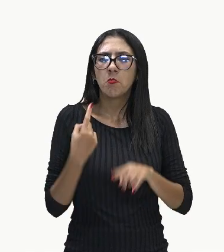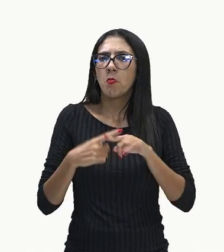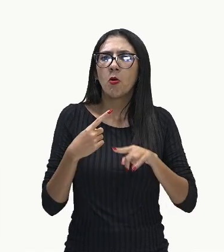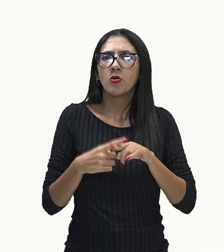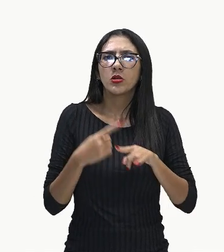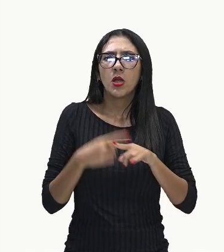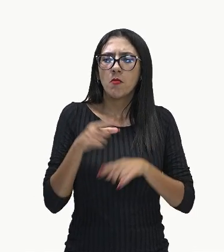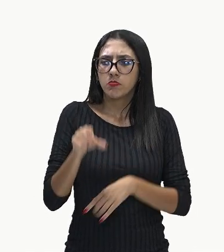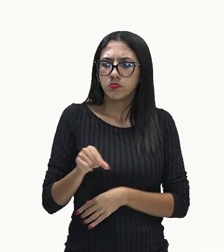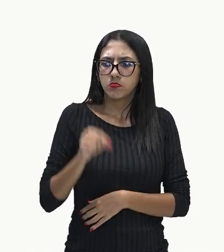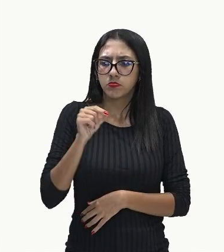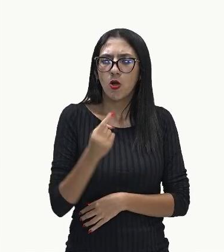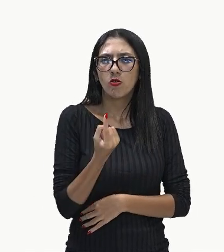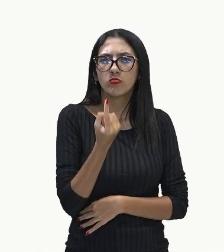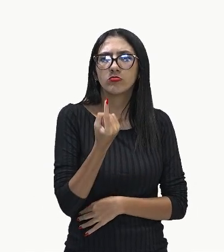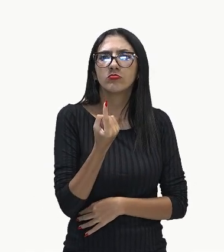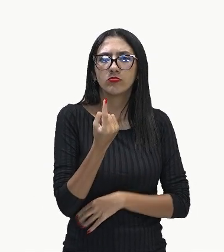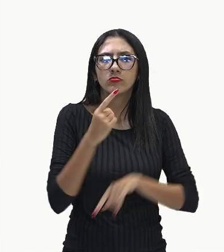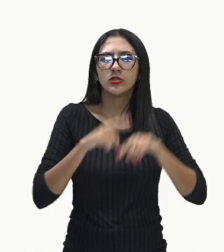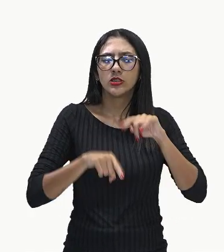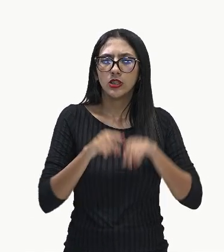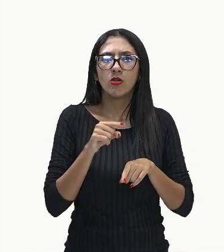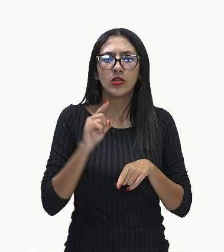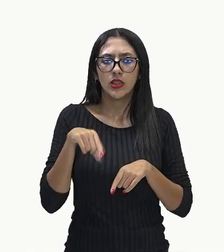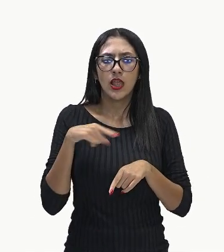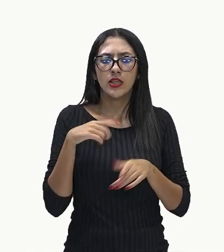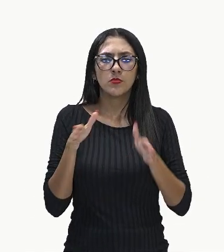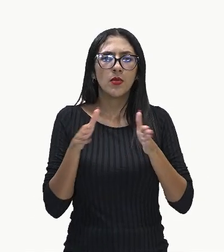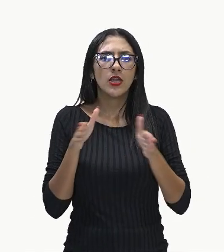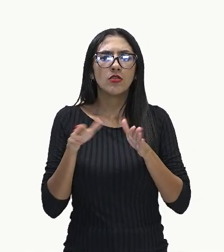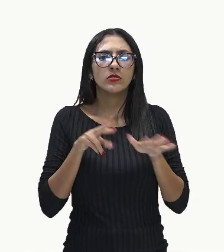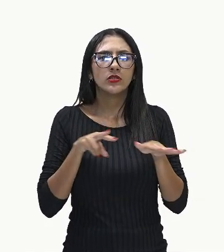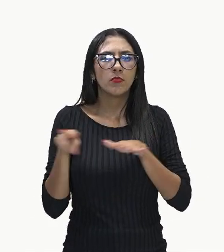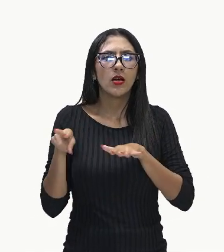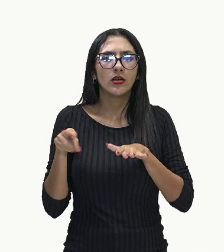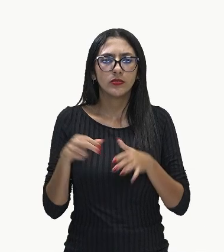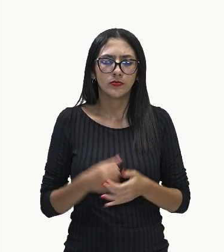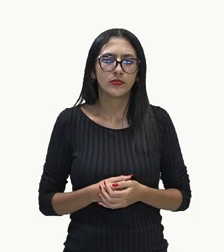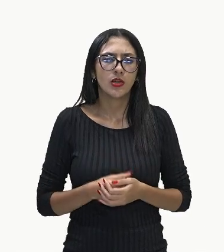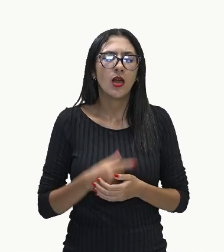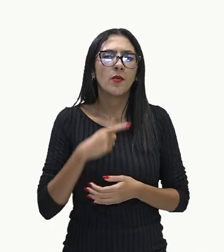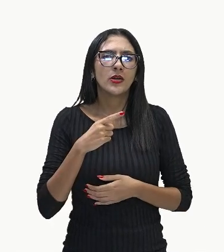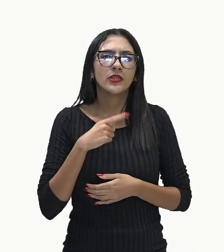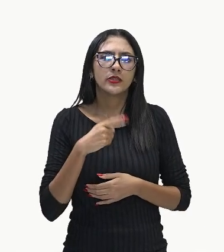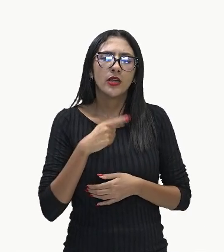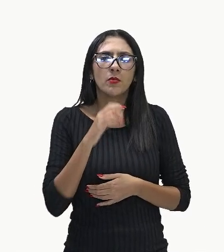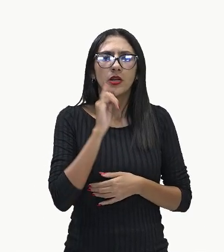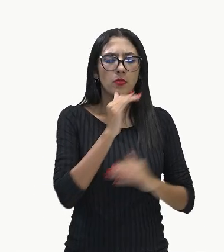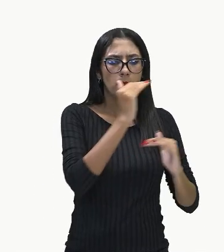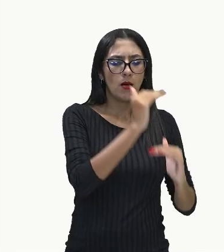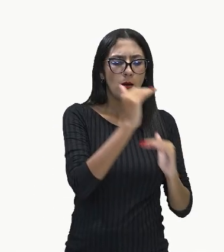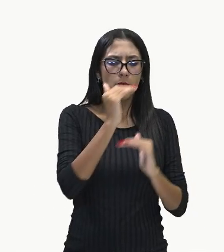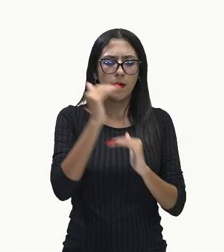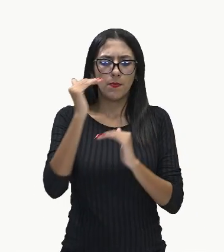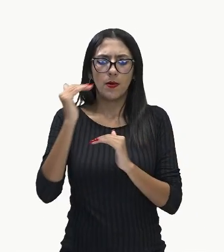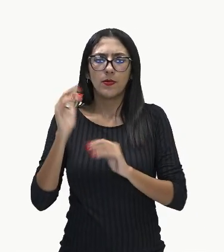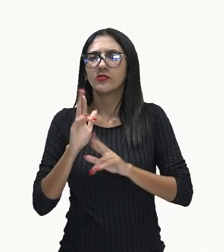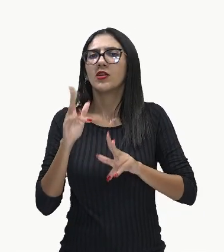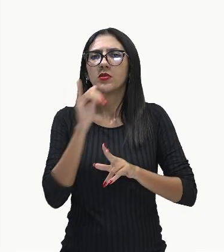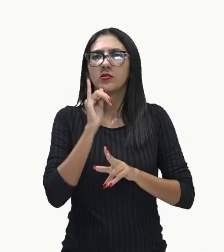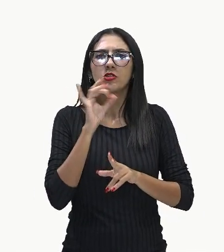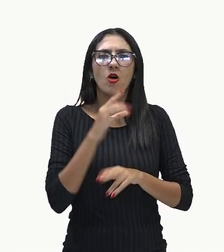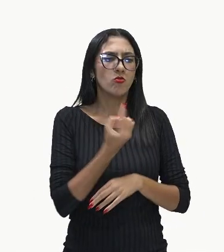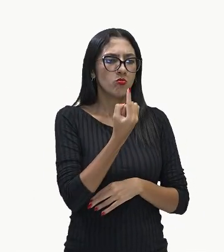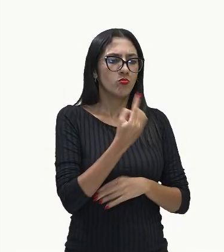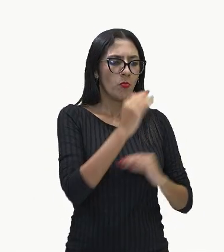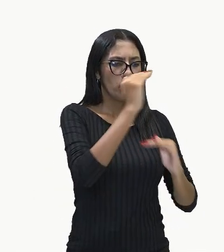elemento, e durante uma semana? Para que sejam de lotes diferentes. Não adianta eu pegar um lote de parafuso